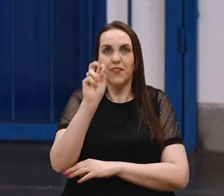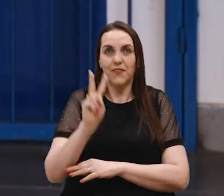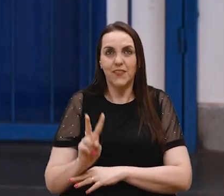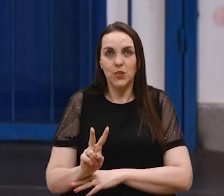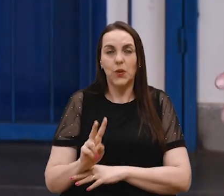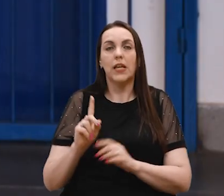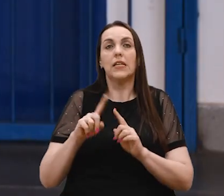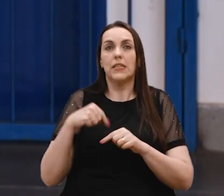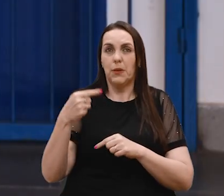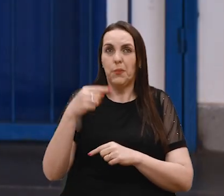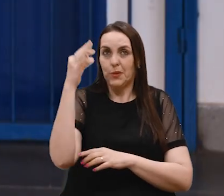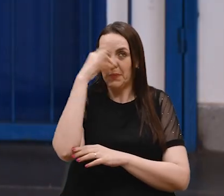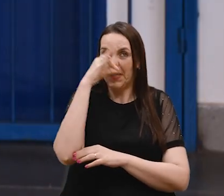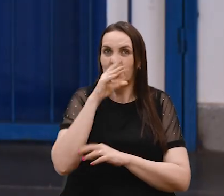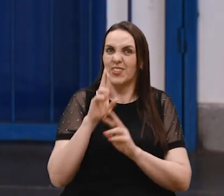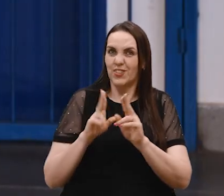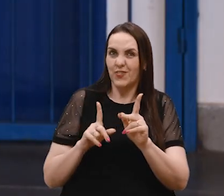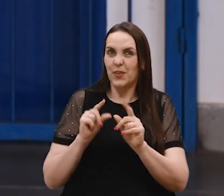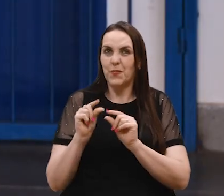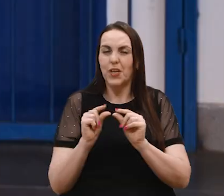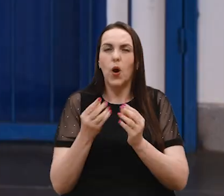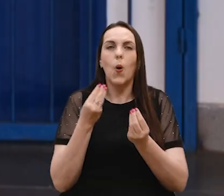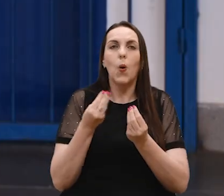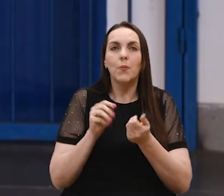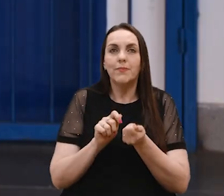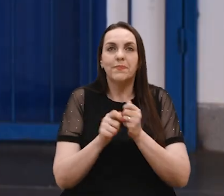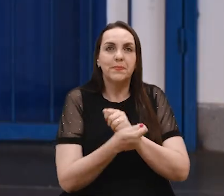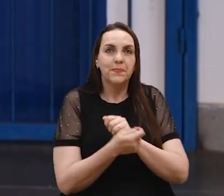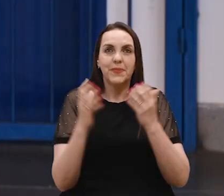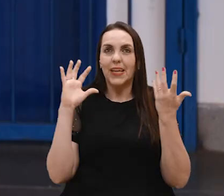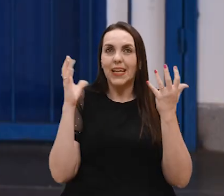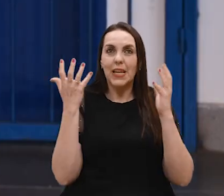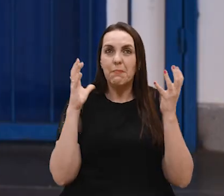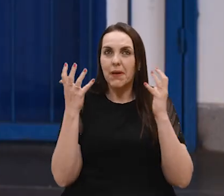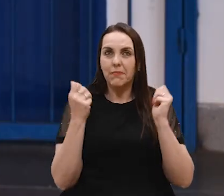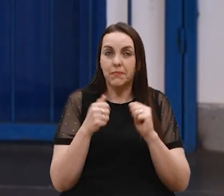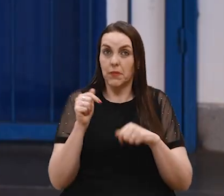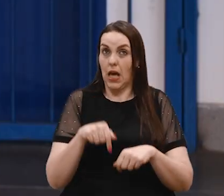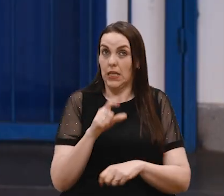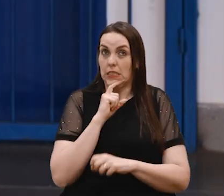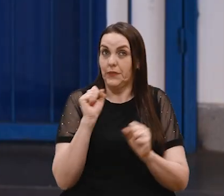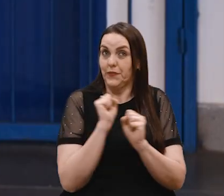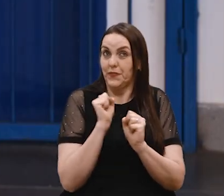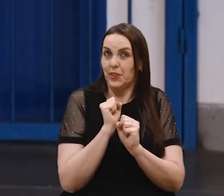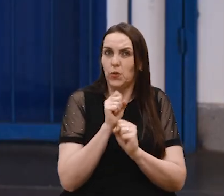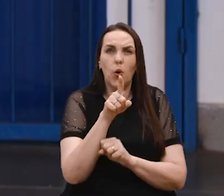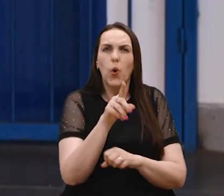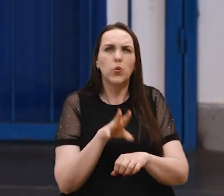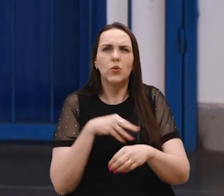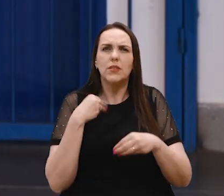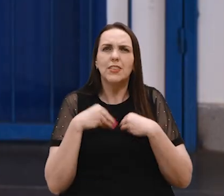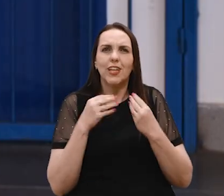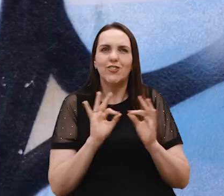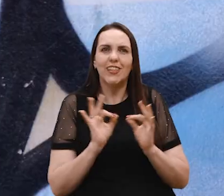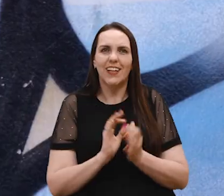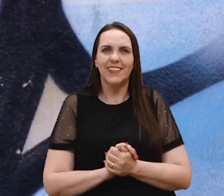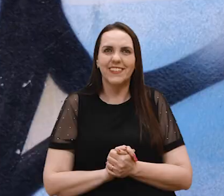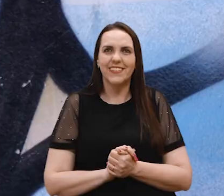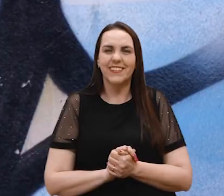Na Venezuela, depois no Peru um pouco diferente. Como é que foi essa adaptação do clima também? Porque aqui é frio, ou tu não sente